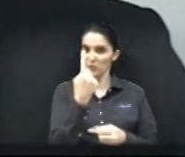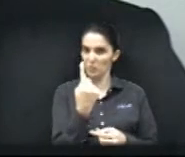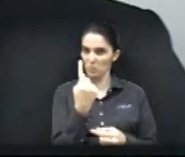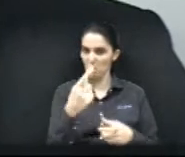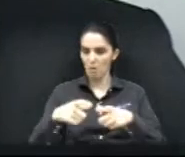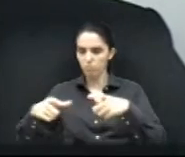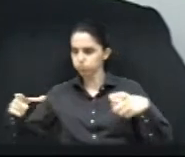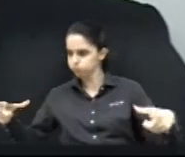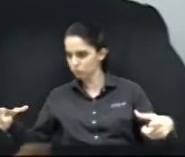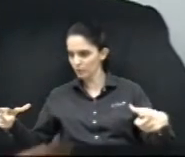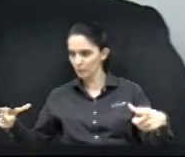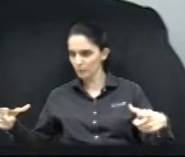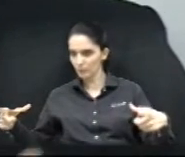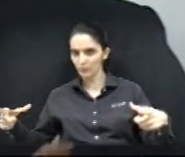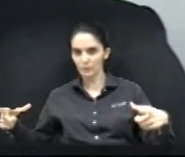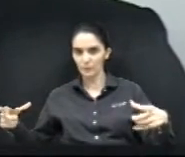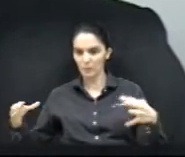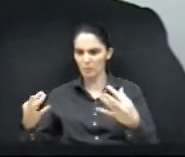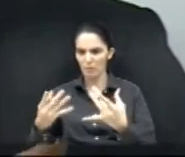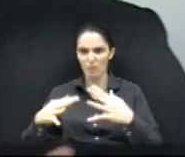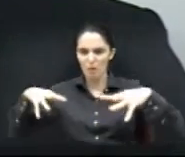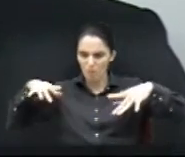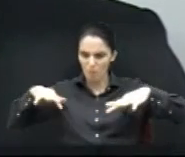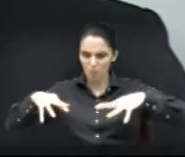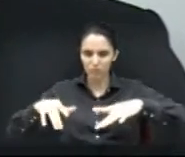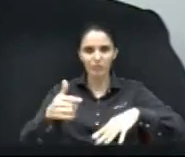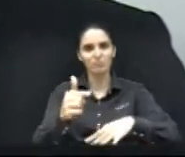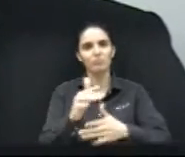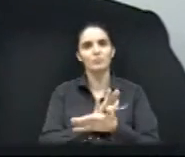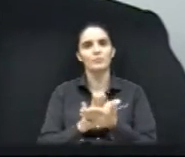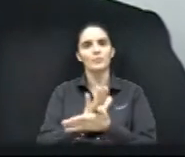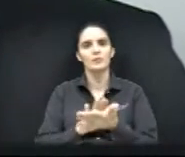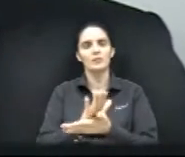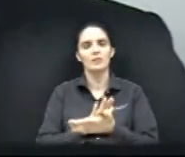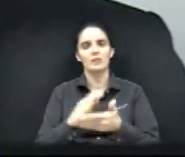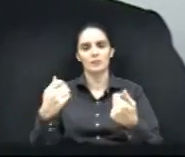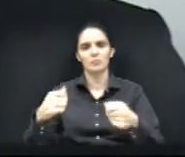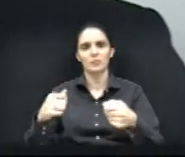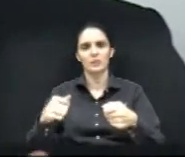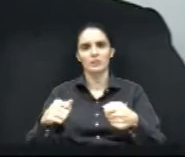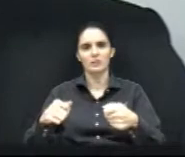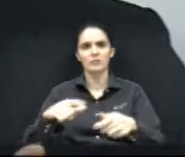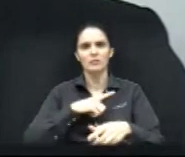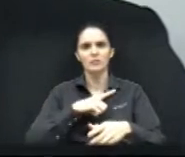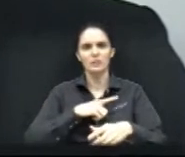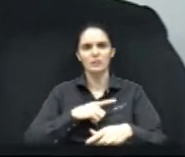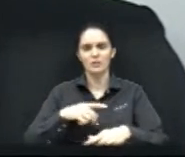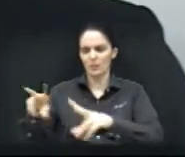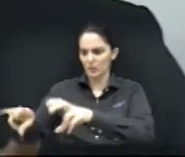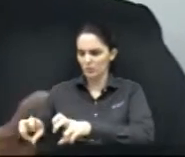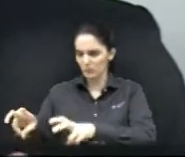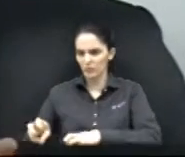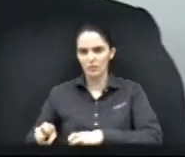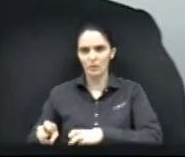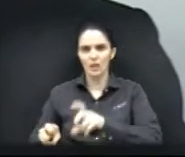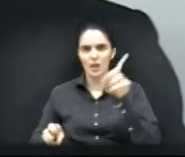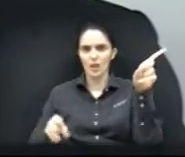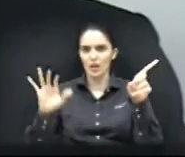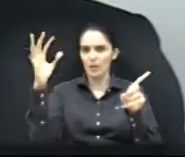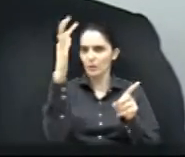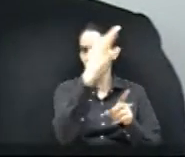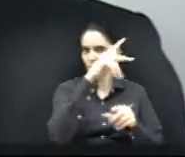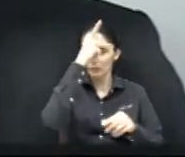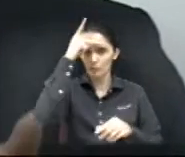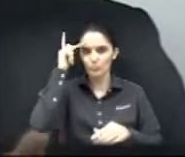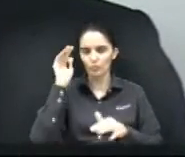têm nada. E a gente tem que dar o direito das pessoas trabalharem, morarem, produzirem. Então eles estão lá com tranquilidade e lá devem